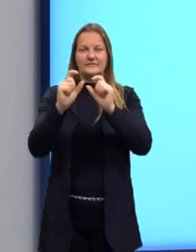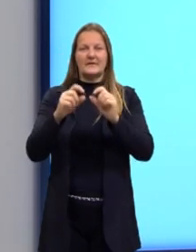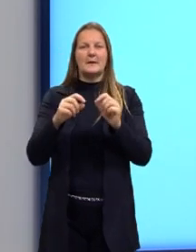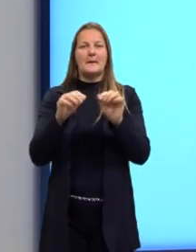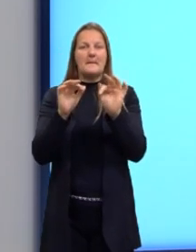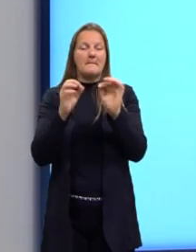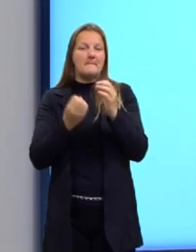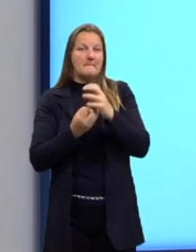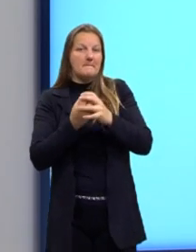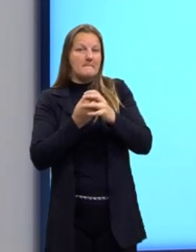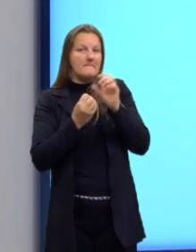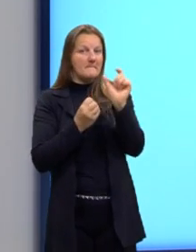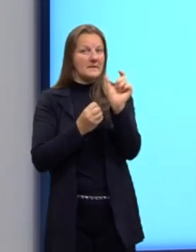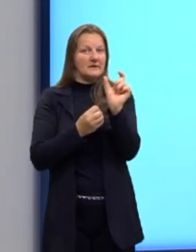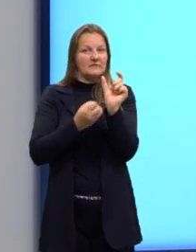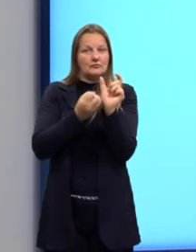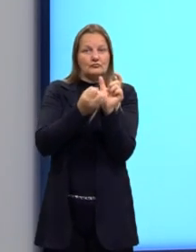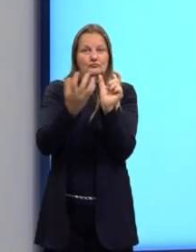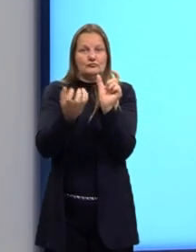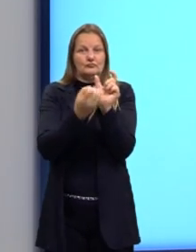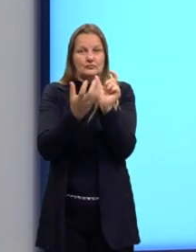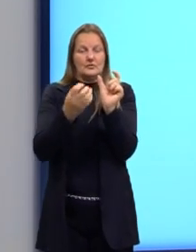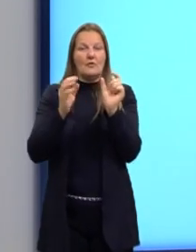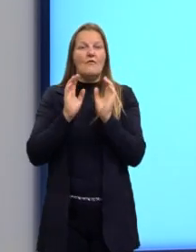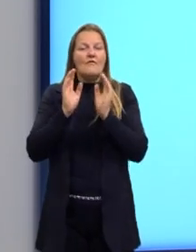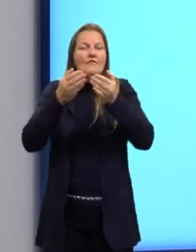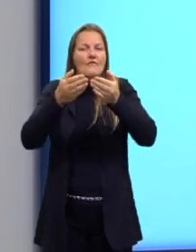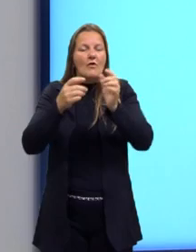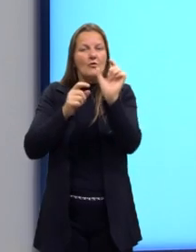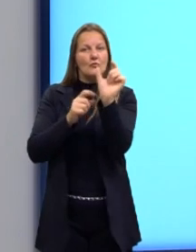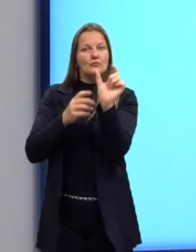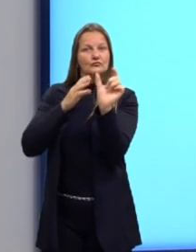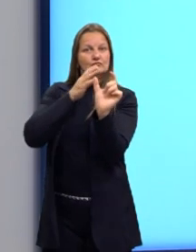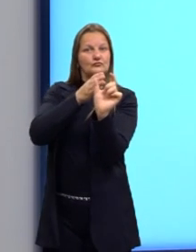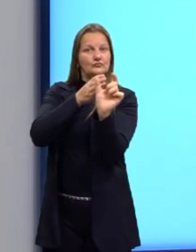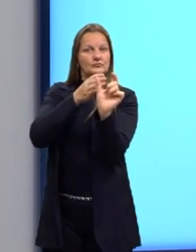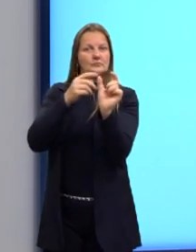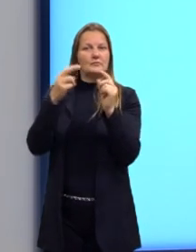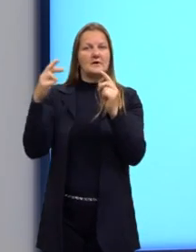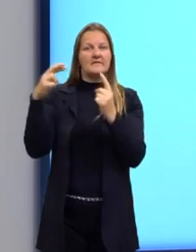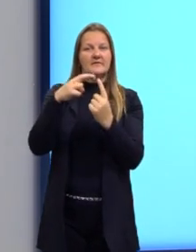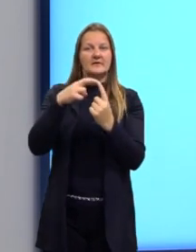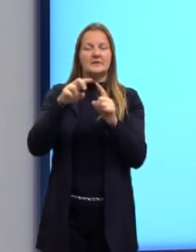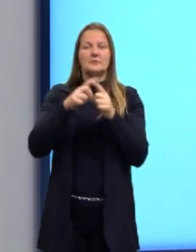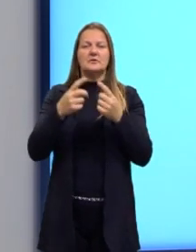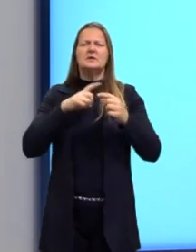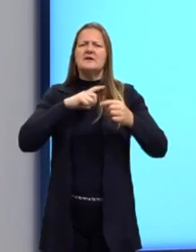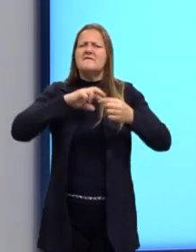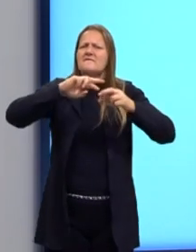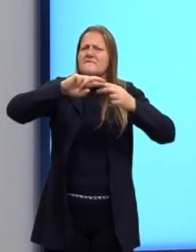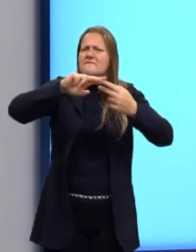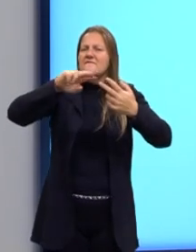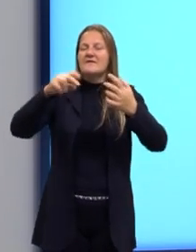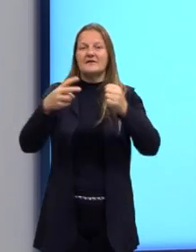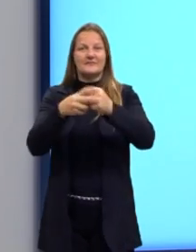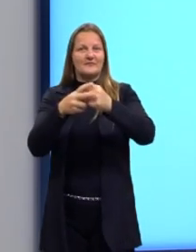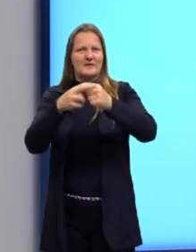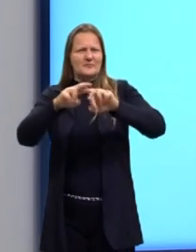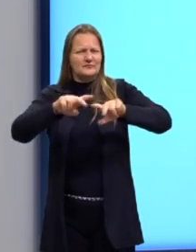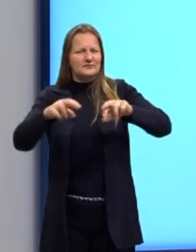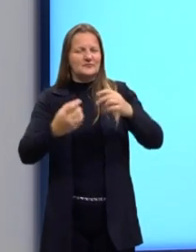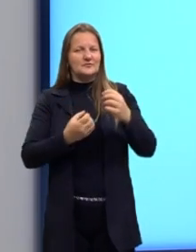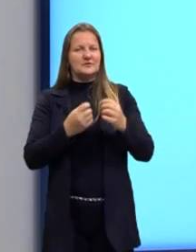verbs como a nossa o nosso foco Mas vocês podem ver aqui ó que eu tenho Várias Vários verbos várias